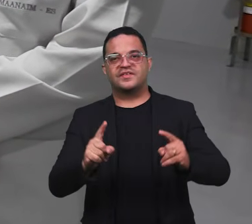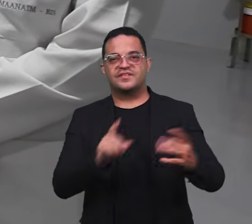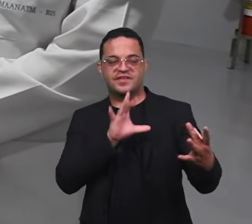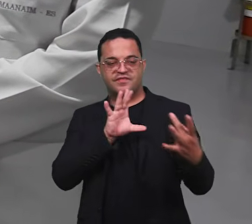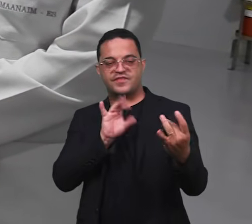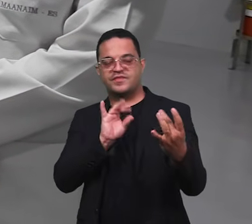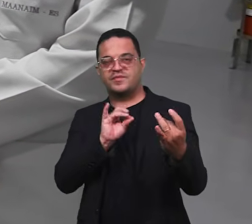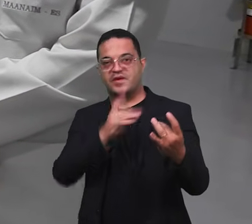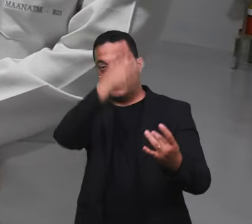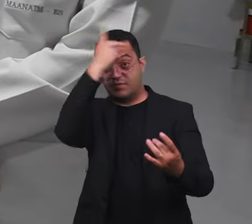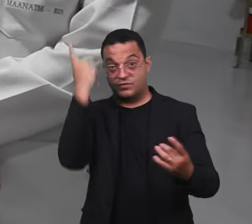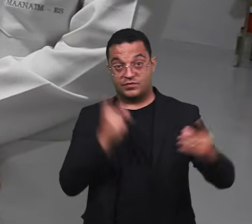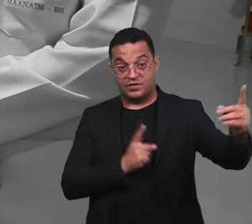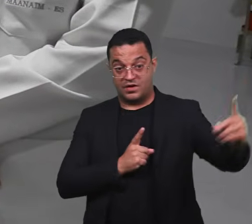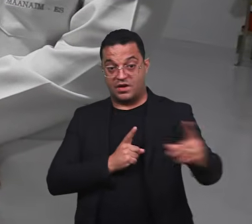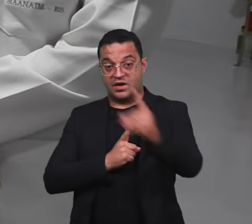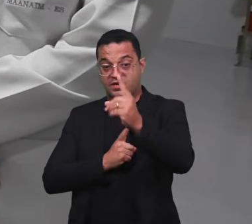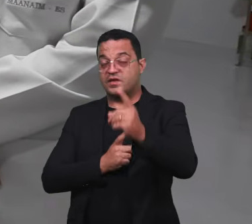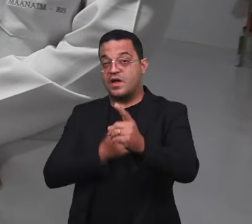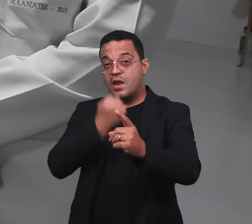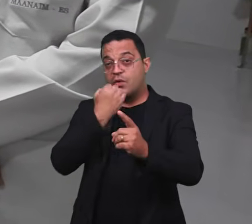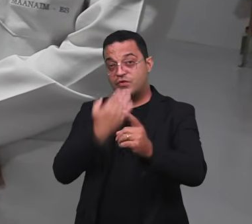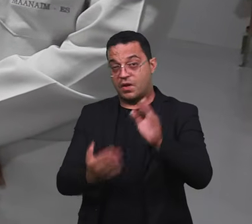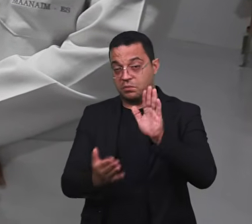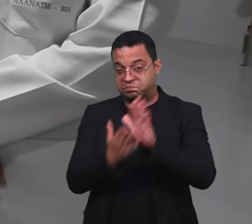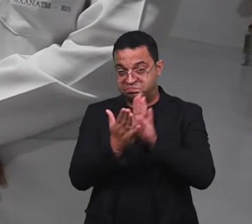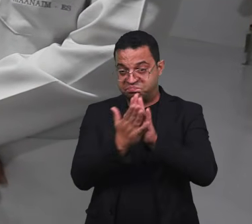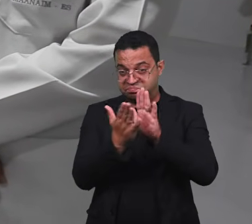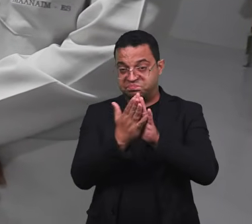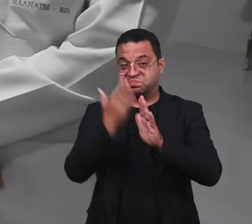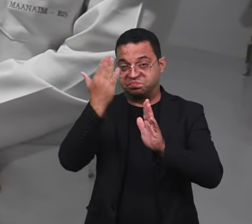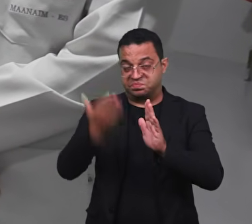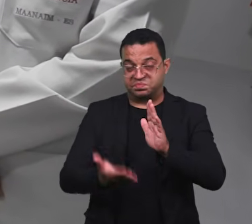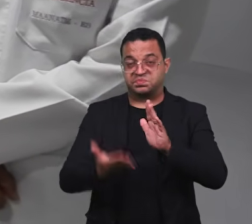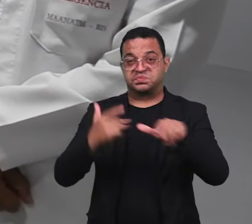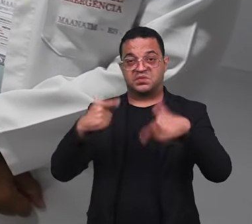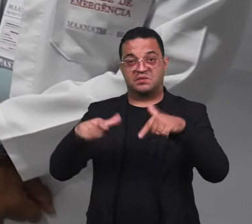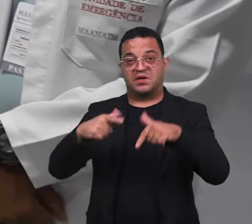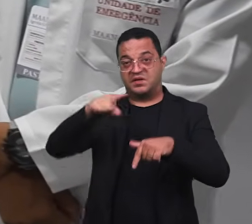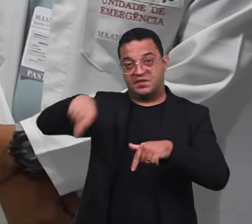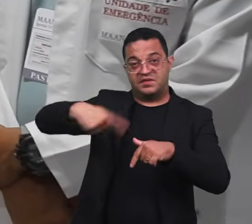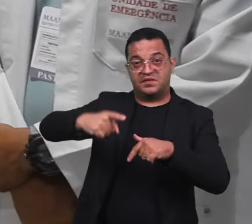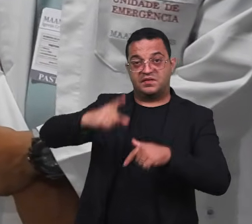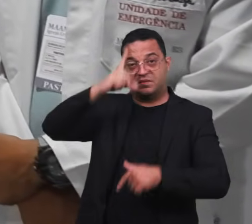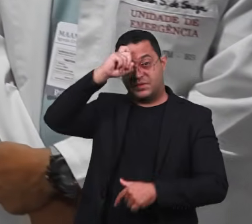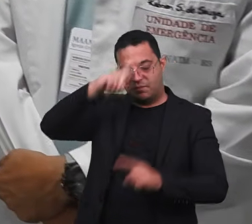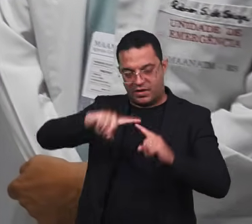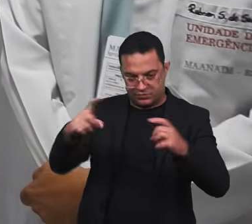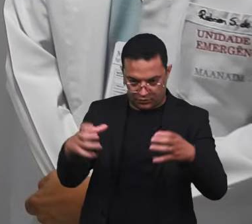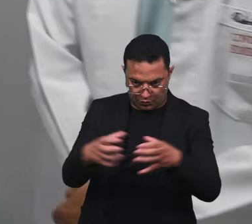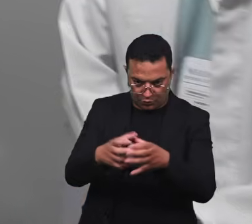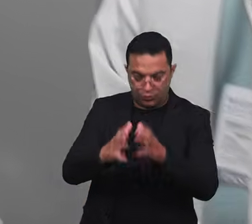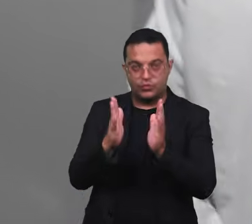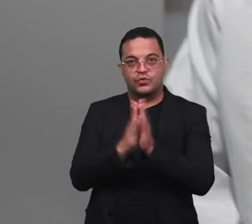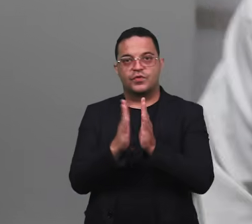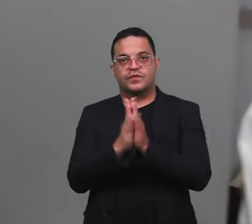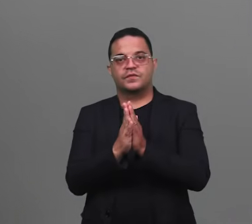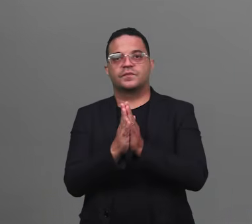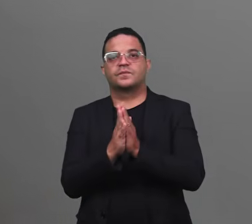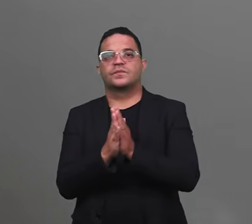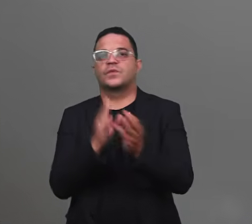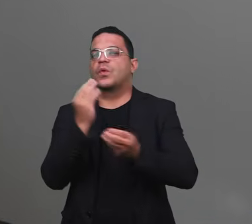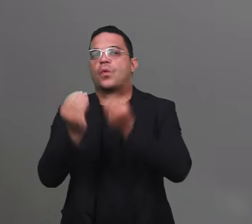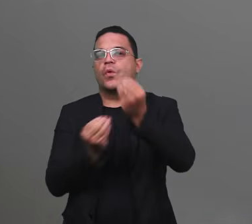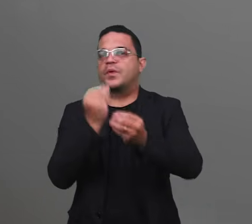foram atendidas e muito bem atendidas. Mas a comissão de oração tem uma atuação que a cada